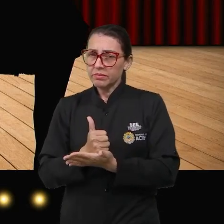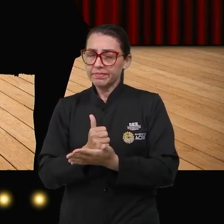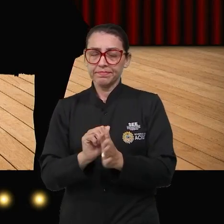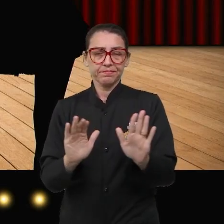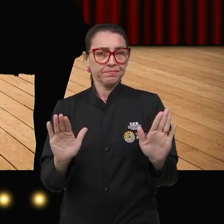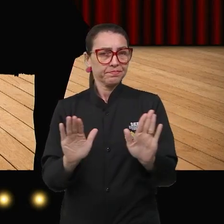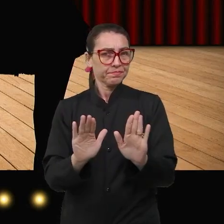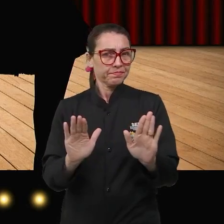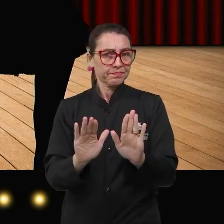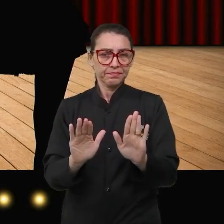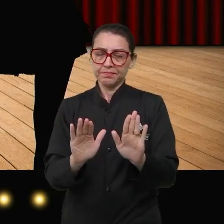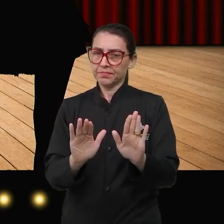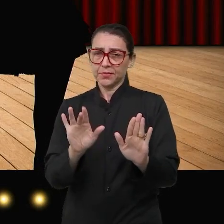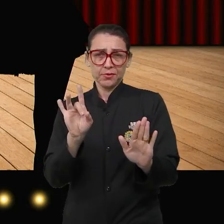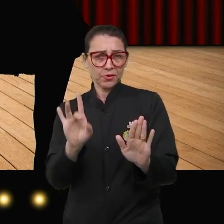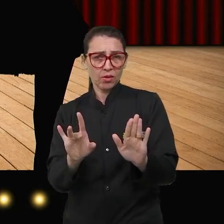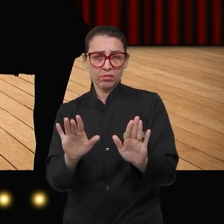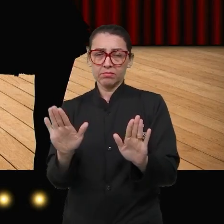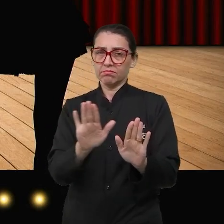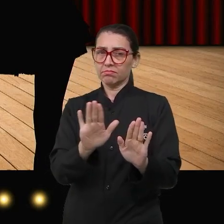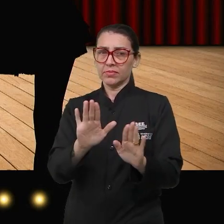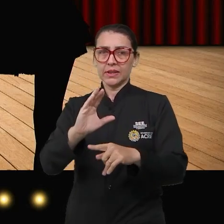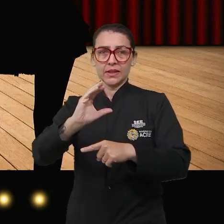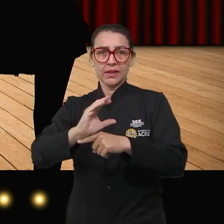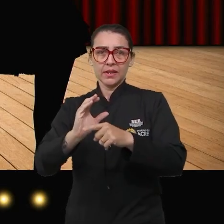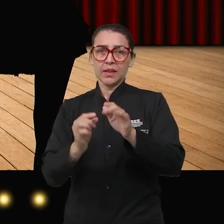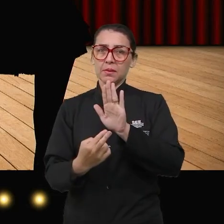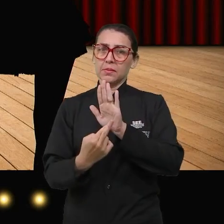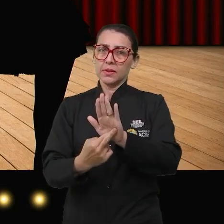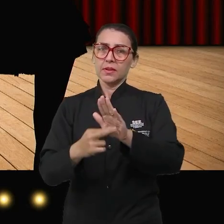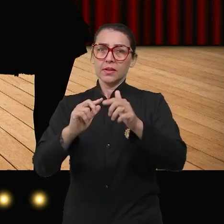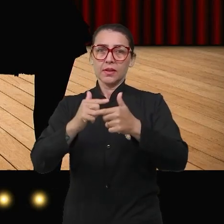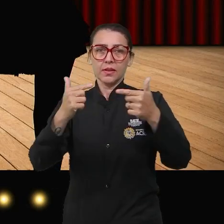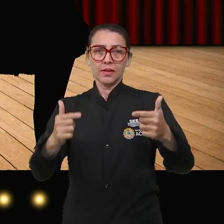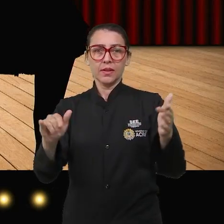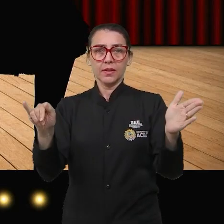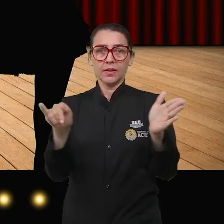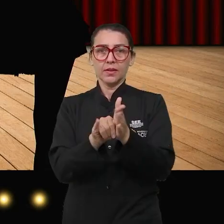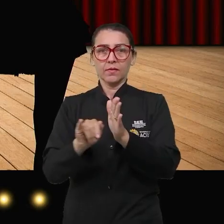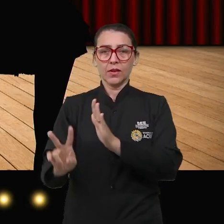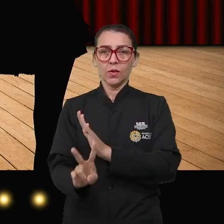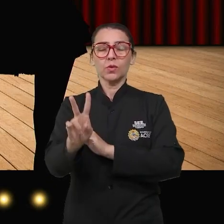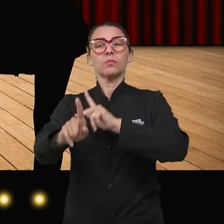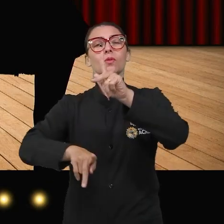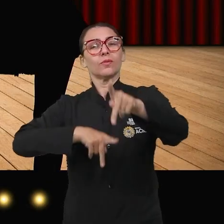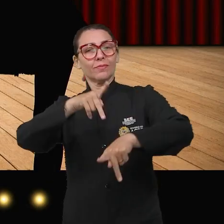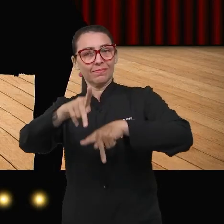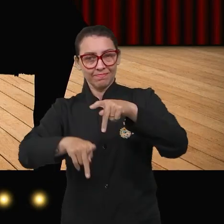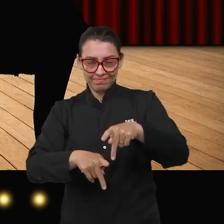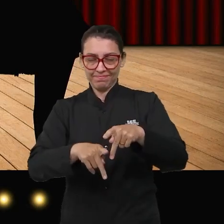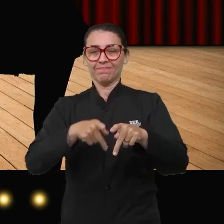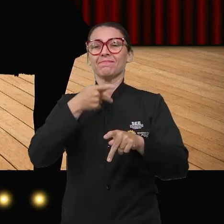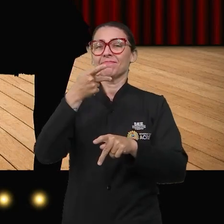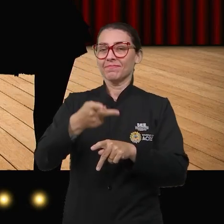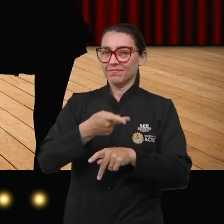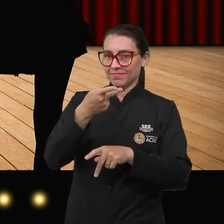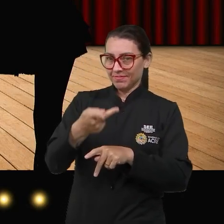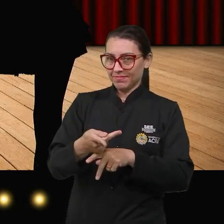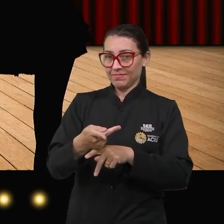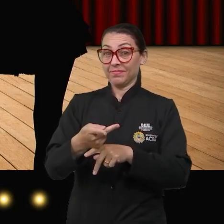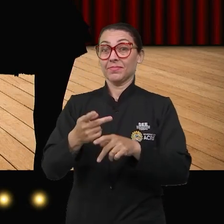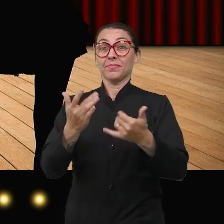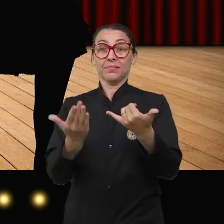videogame? Apenas? Não. C: representar tradições, identidades e valores de um povo. Nós estamos falando